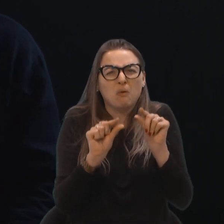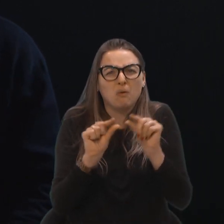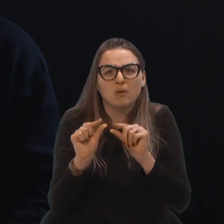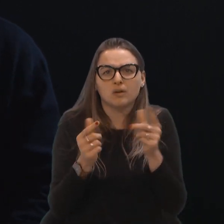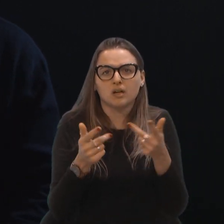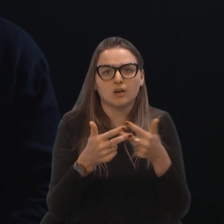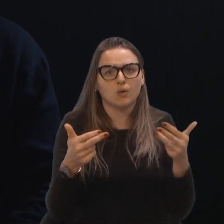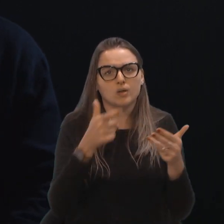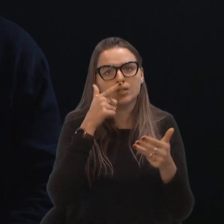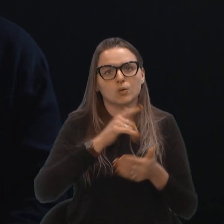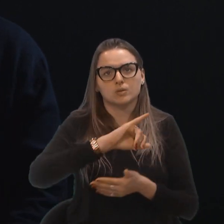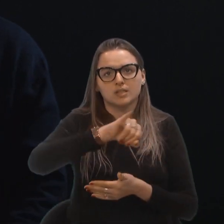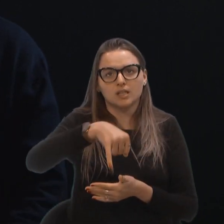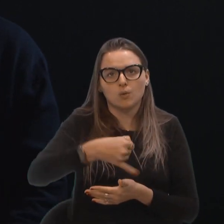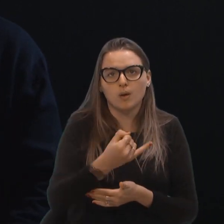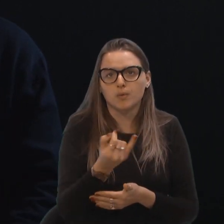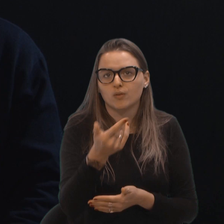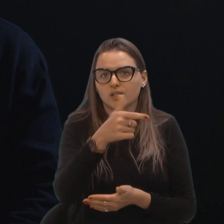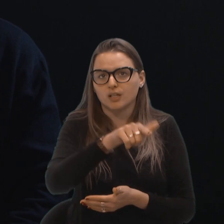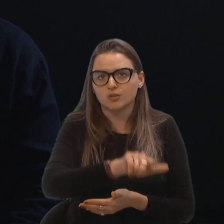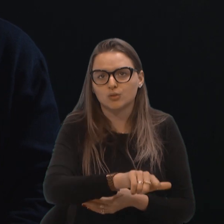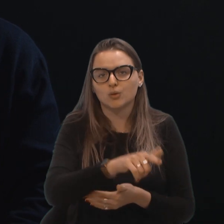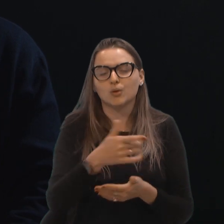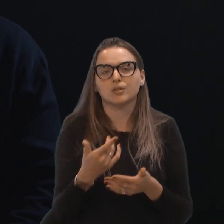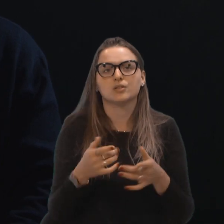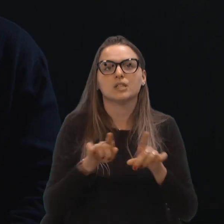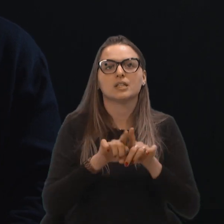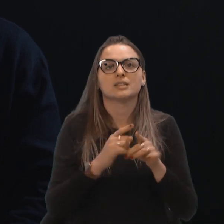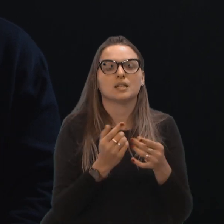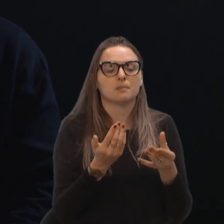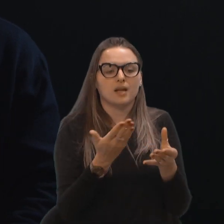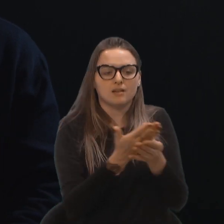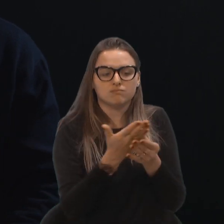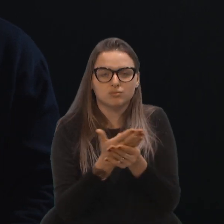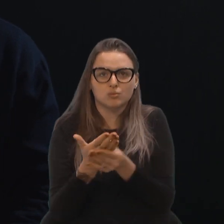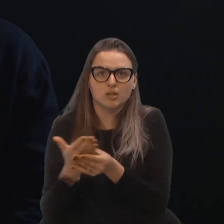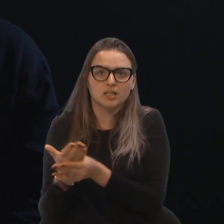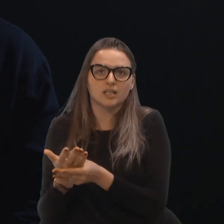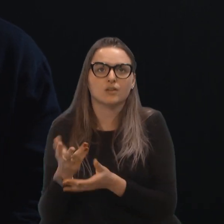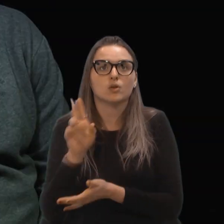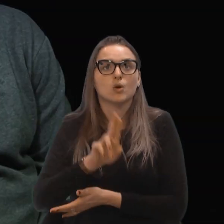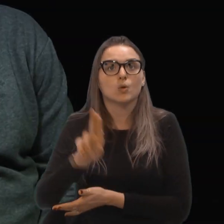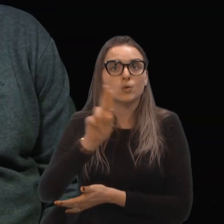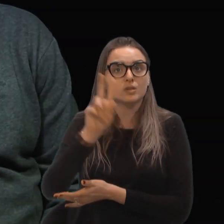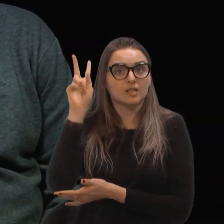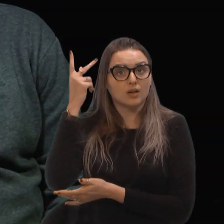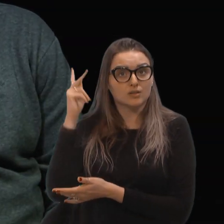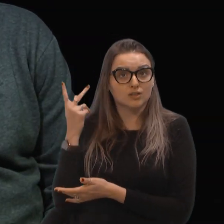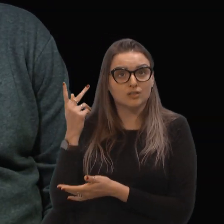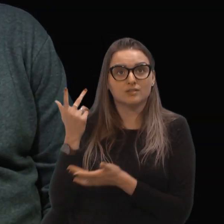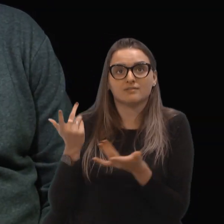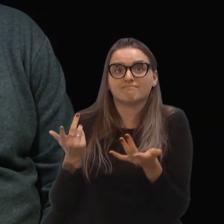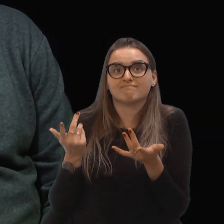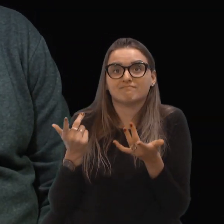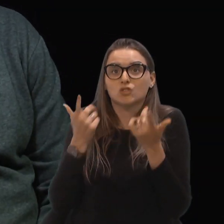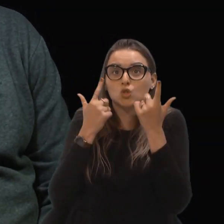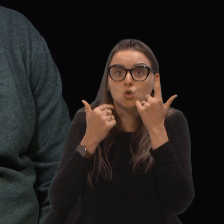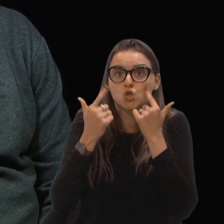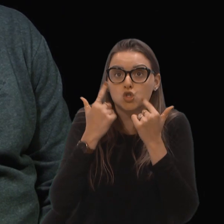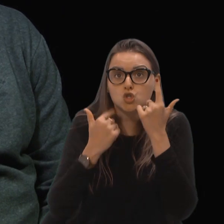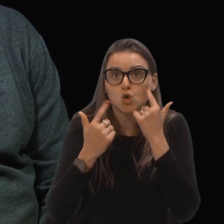Pouquíssima coisa pôde ser aproveitada, a questão dos arquivos. Usar um registro histórico do